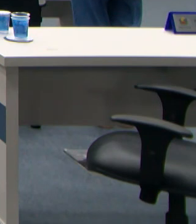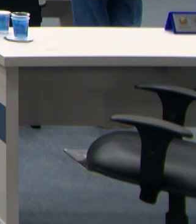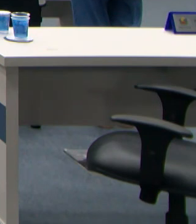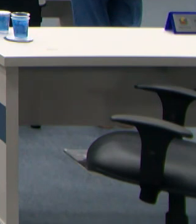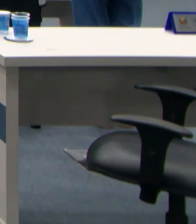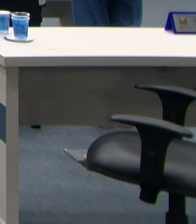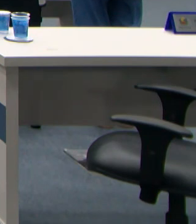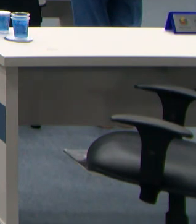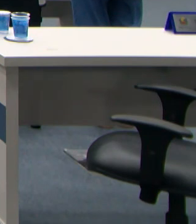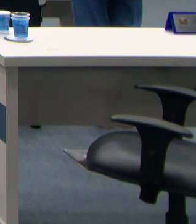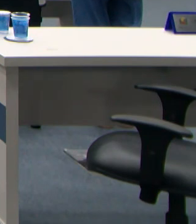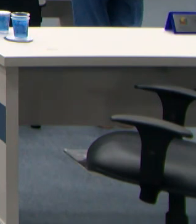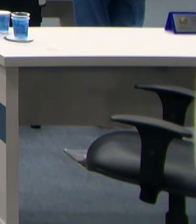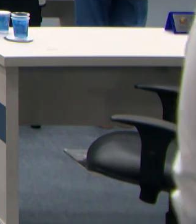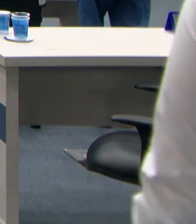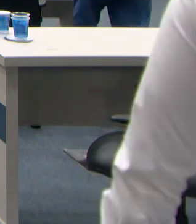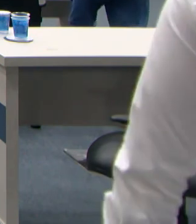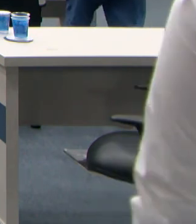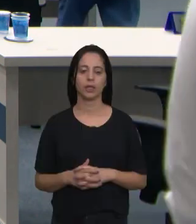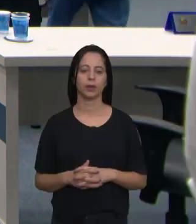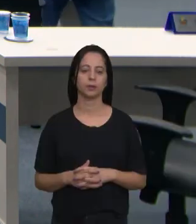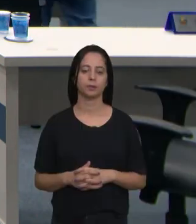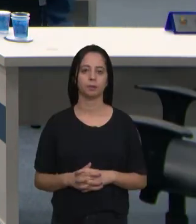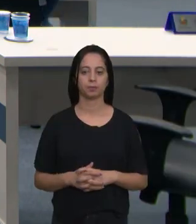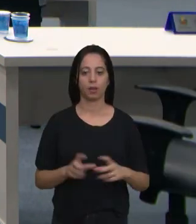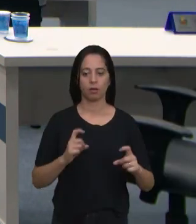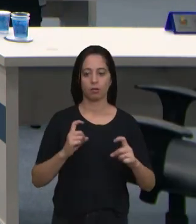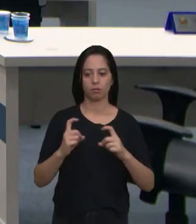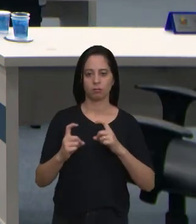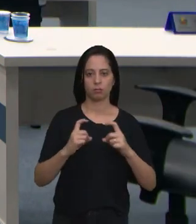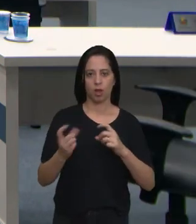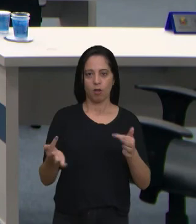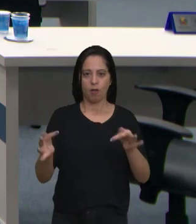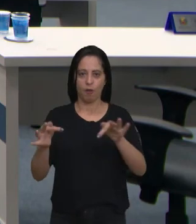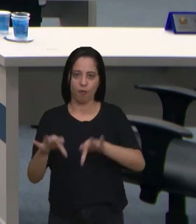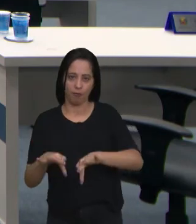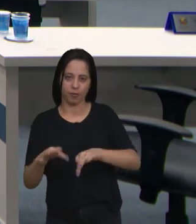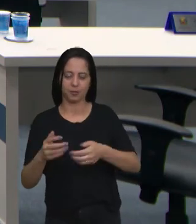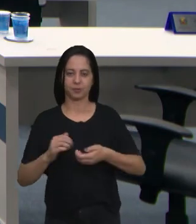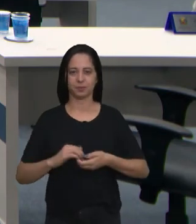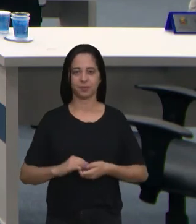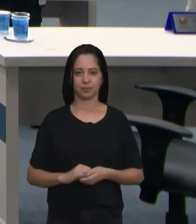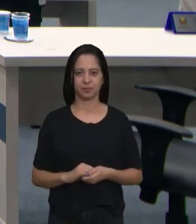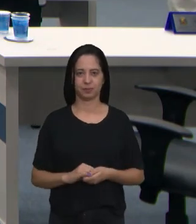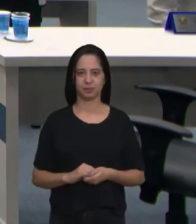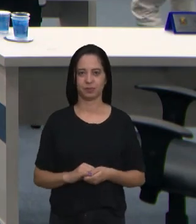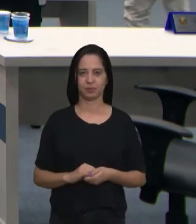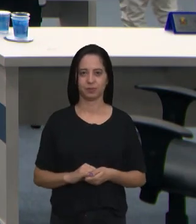Nada mais havendo a tratar, está encerrada a presente sessão.